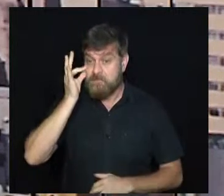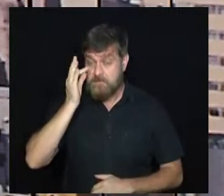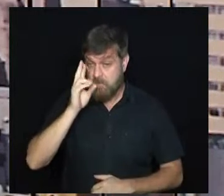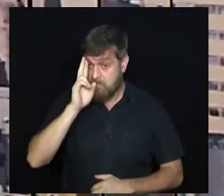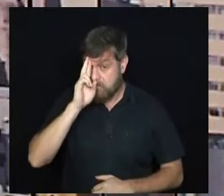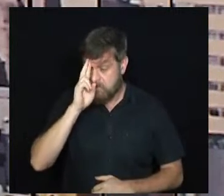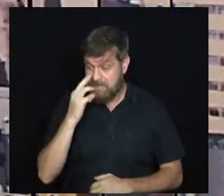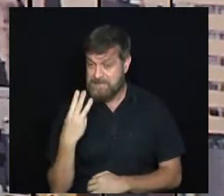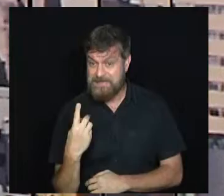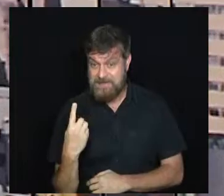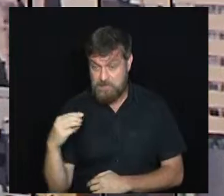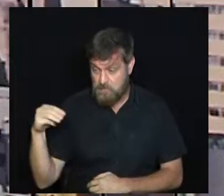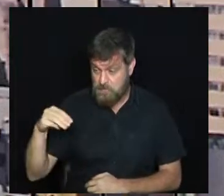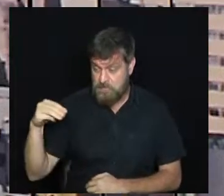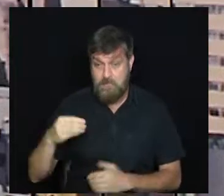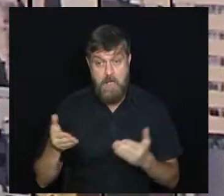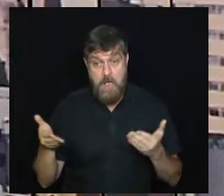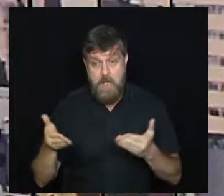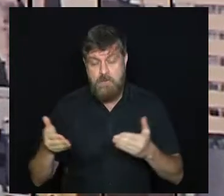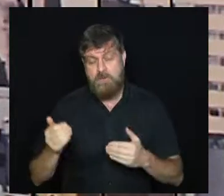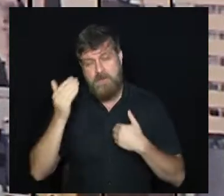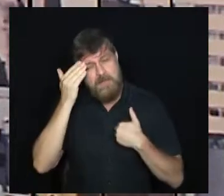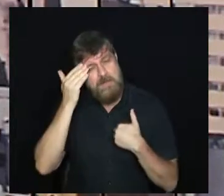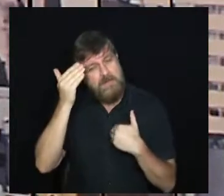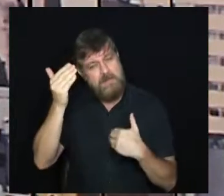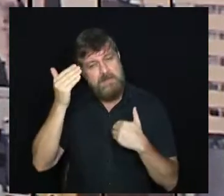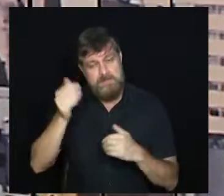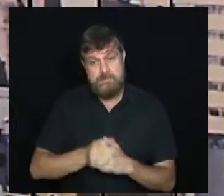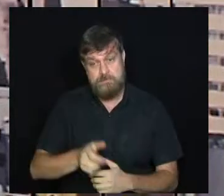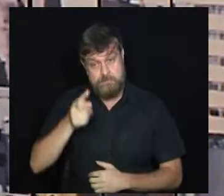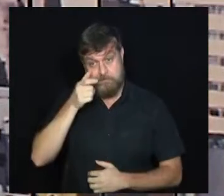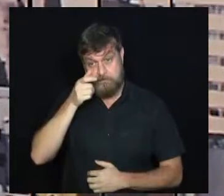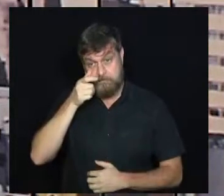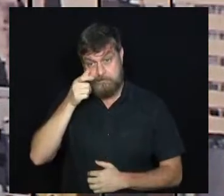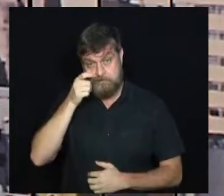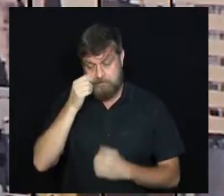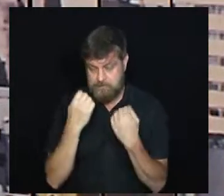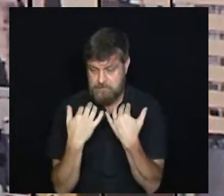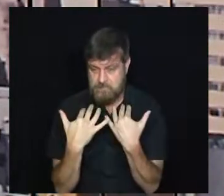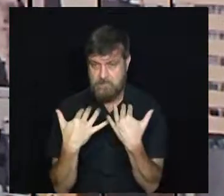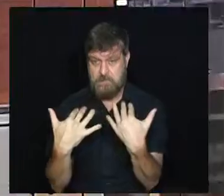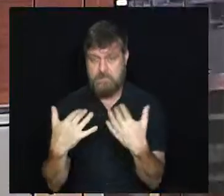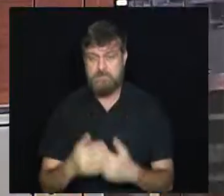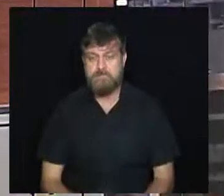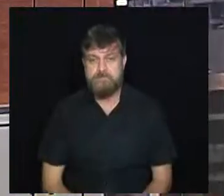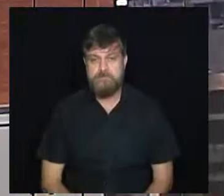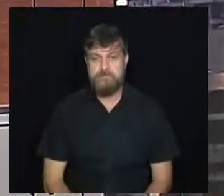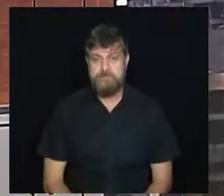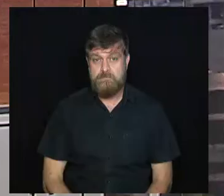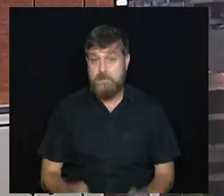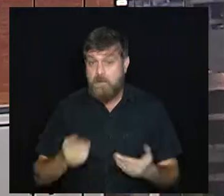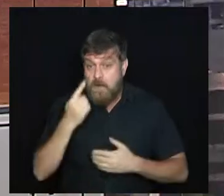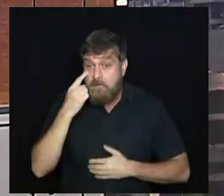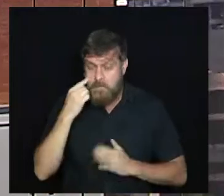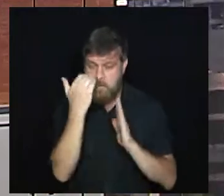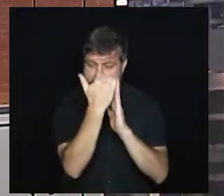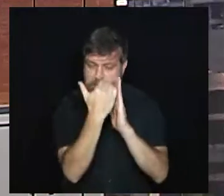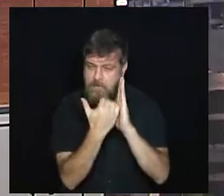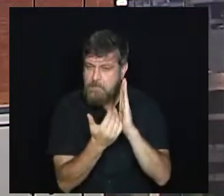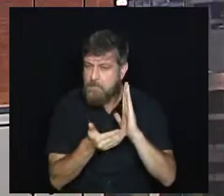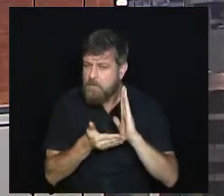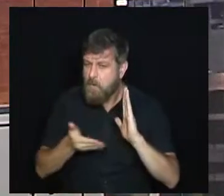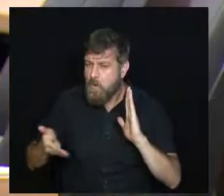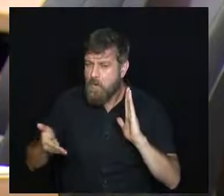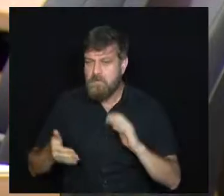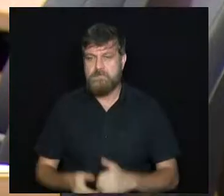Meio-dia e 31 agora. Quero agradecer desde já a sua companhia e audiência. Confira agora os destaques